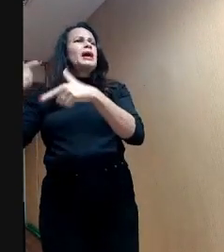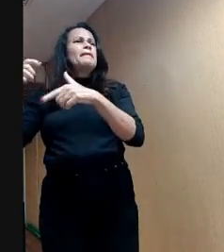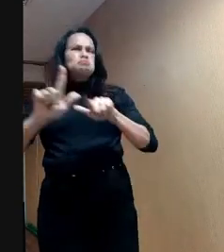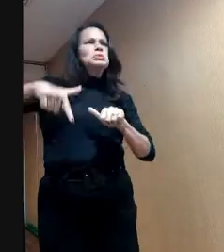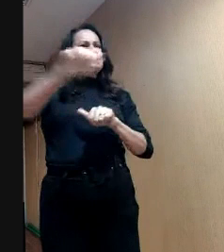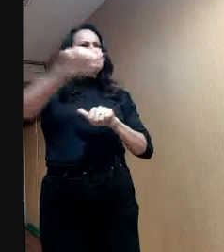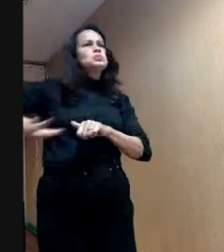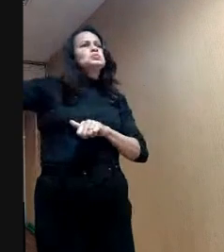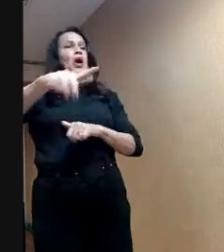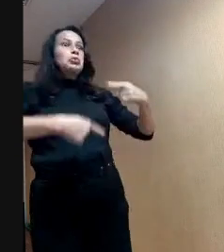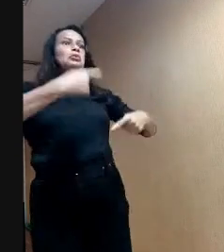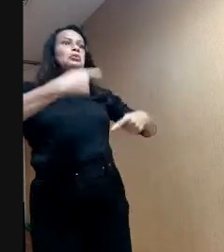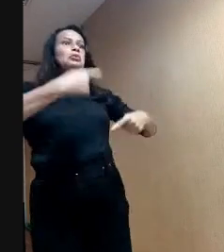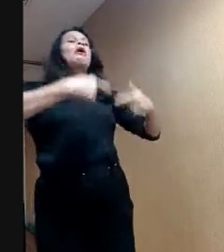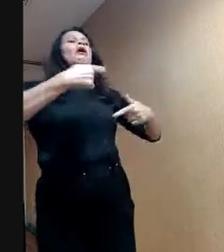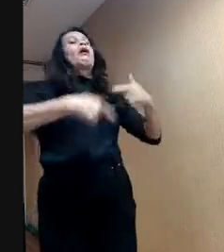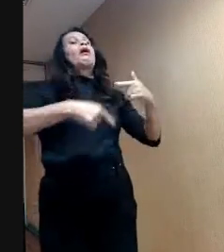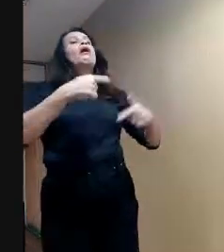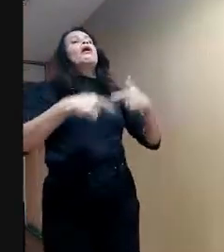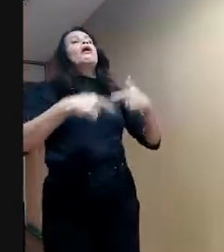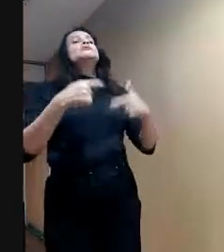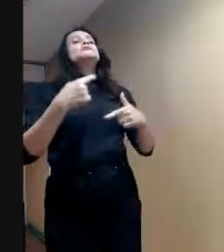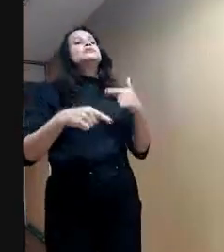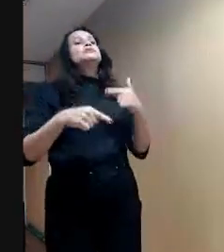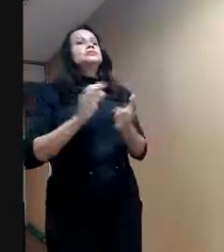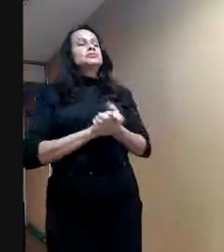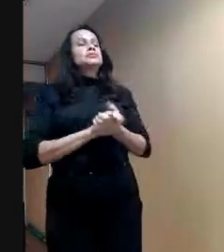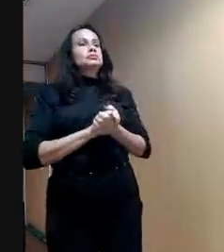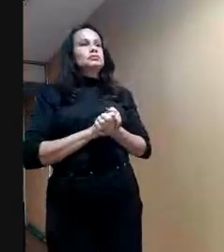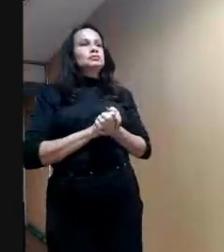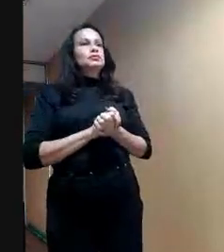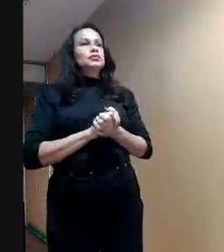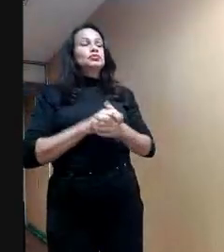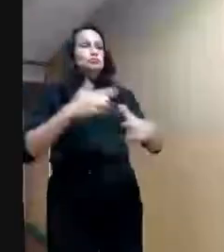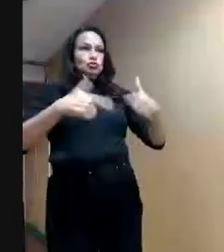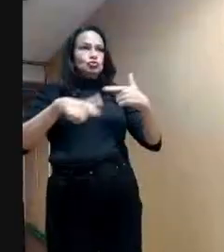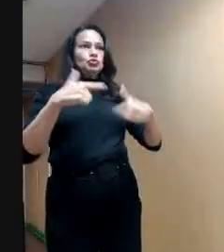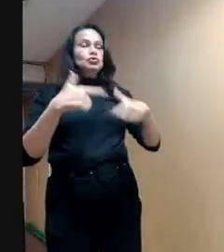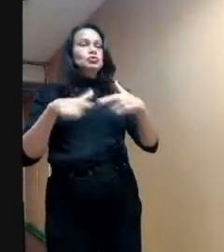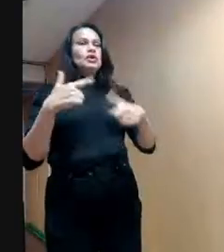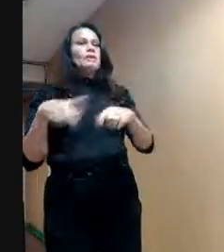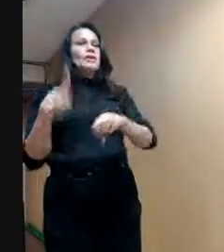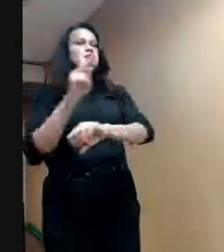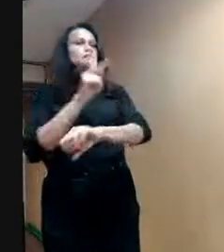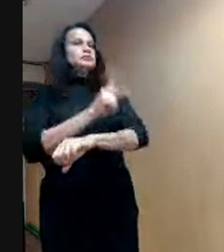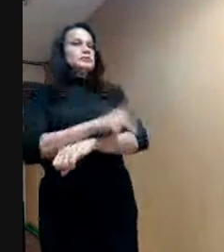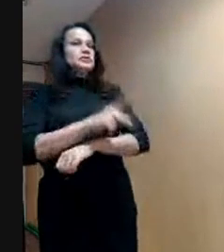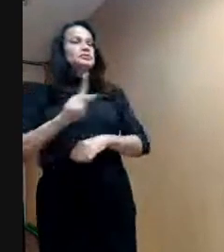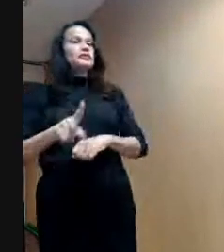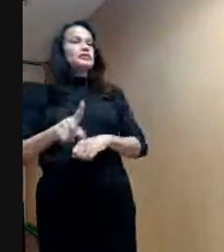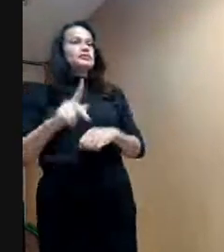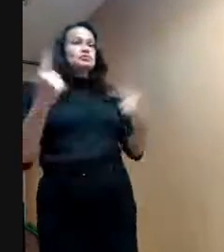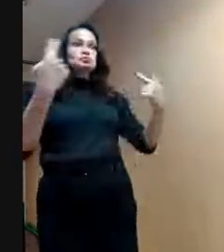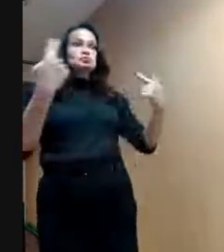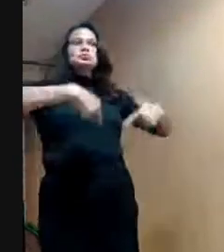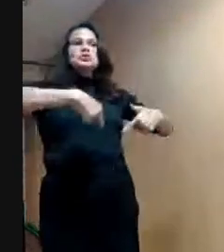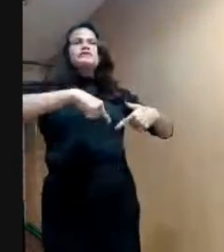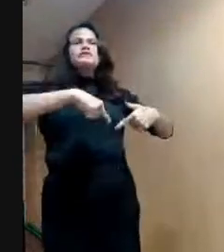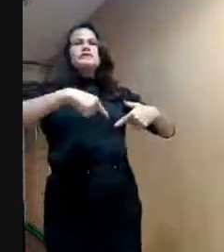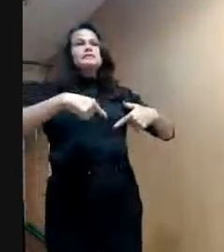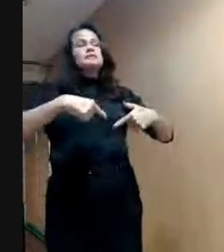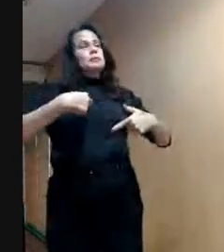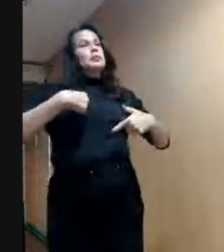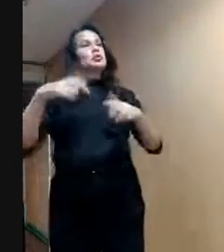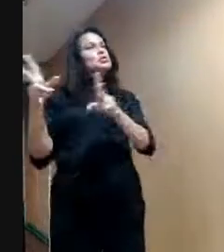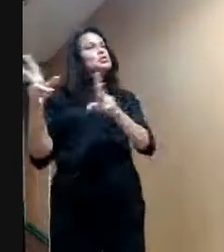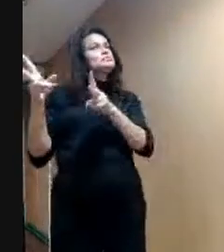a valorização da carreira docente em matemática. Então, esses eu entendo como sendo desafios que nos chamam a atenção